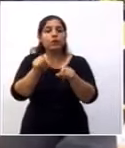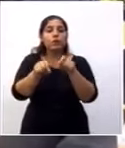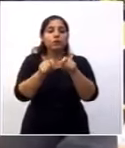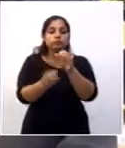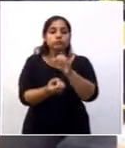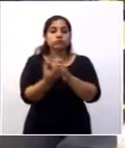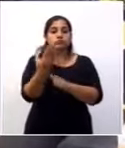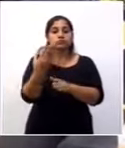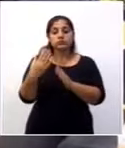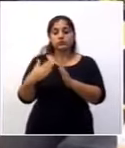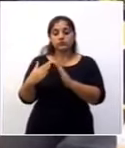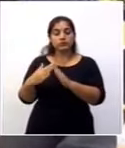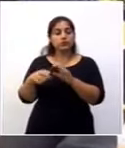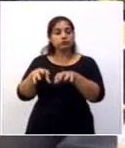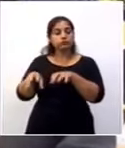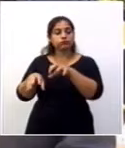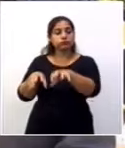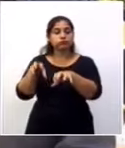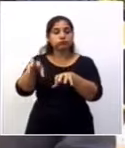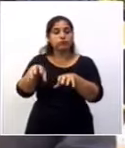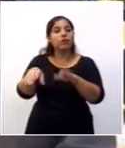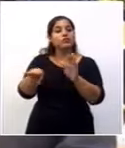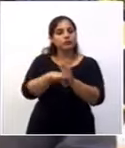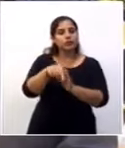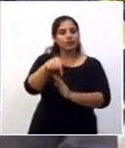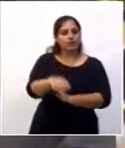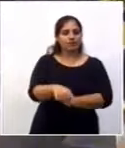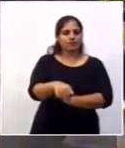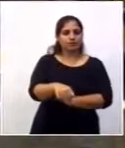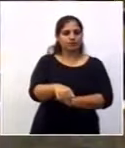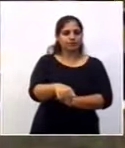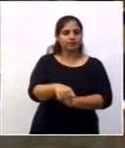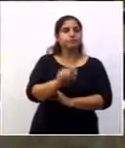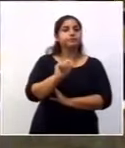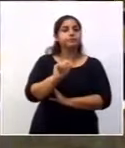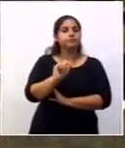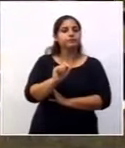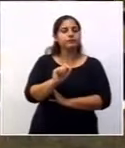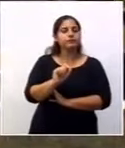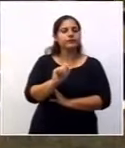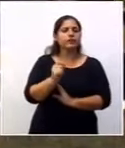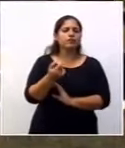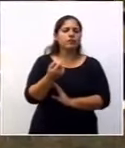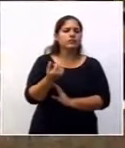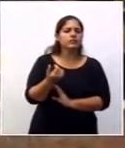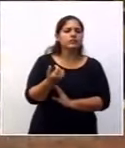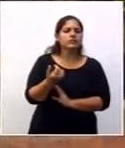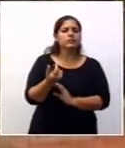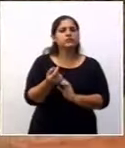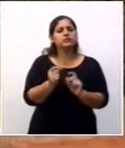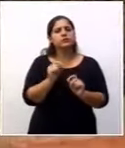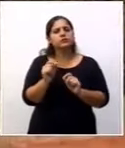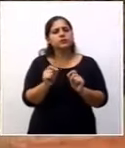formando arraiais e chegaram até aqui no alto. E era a véspera de